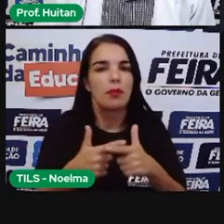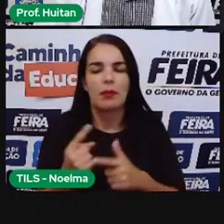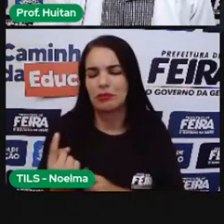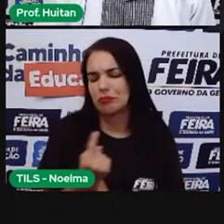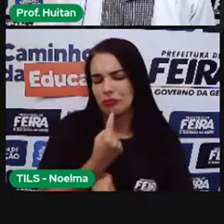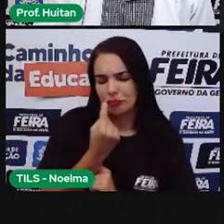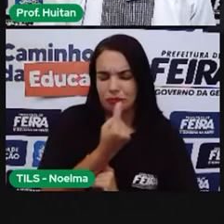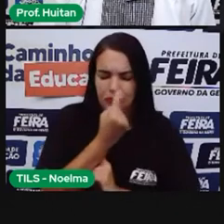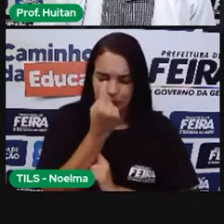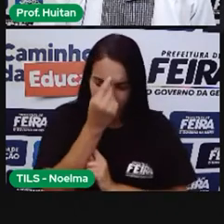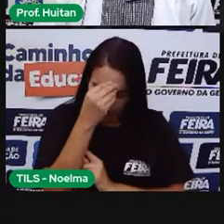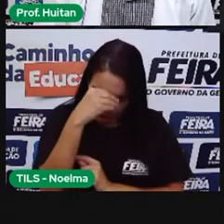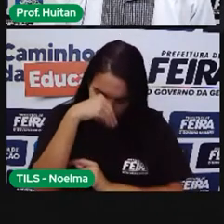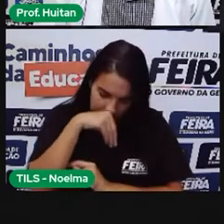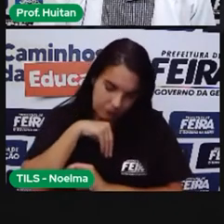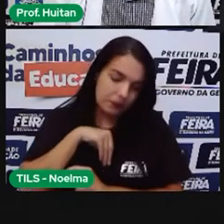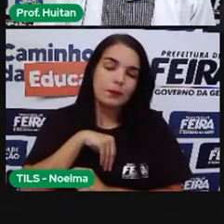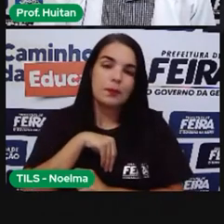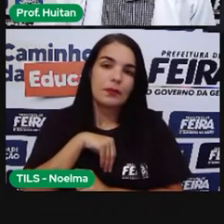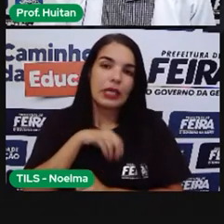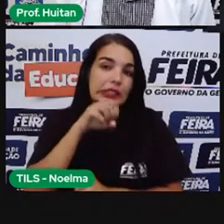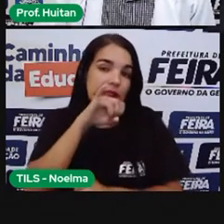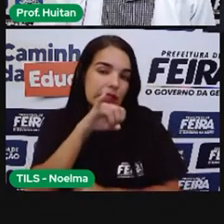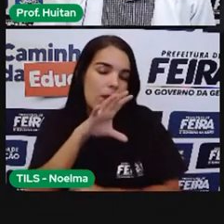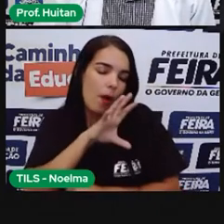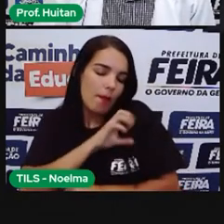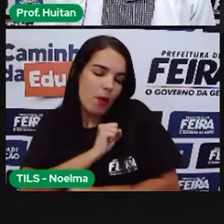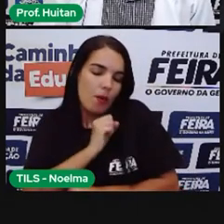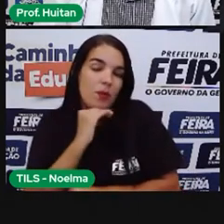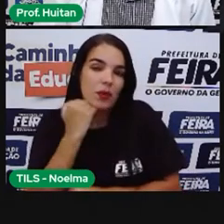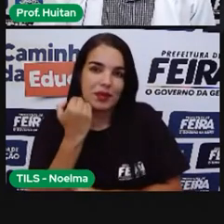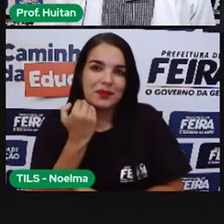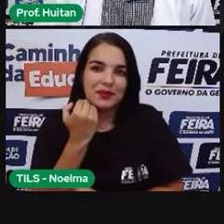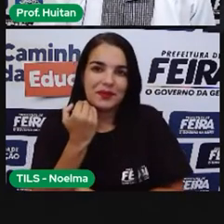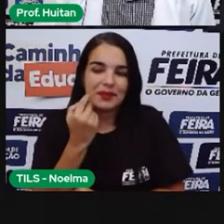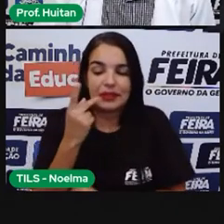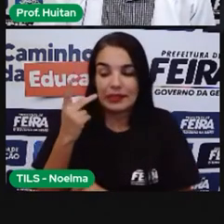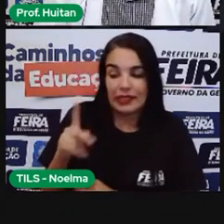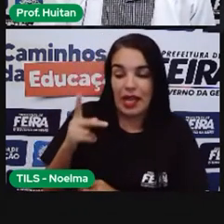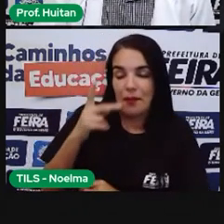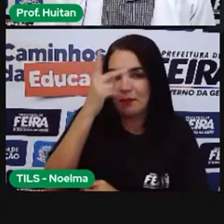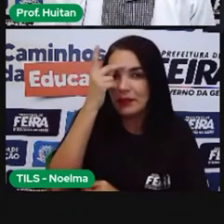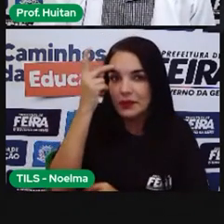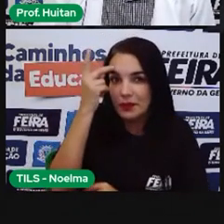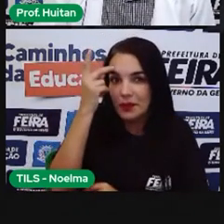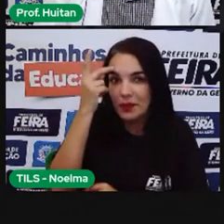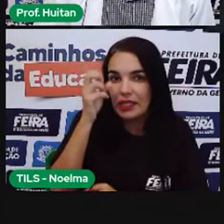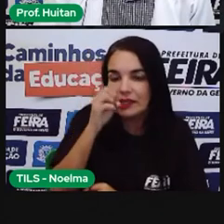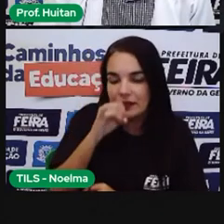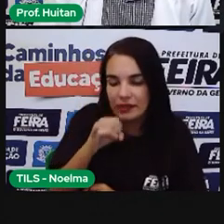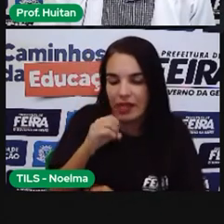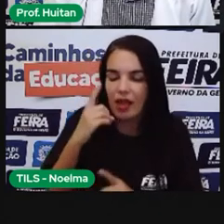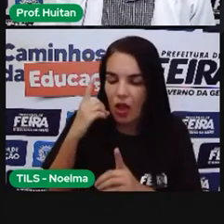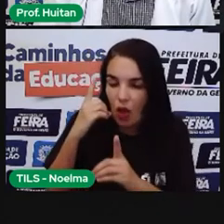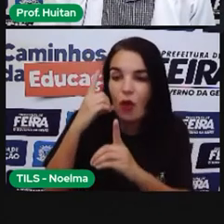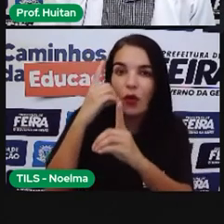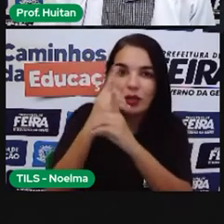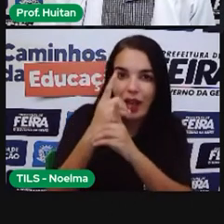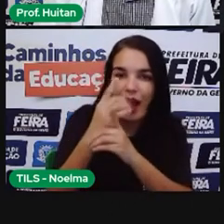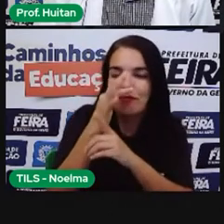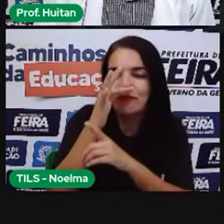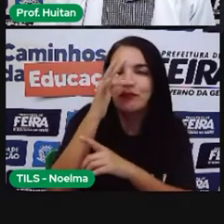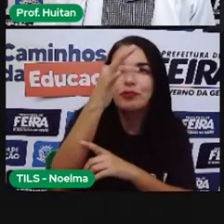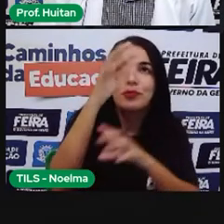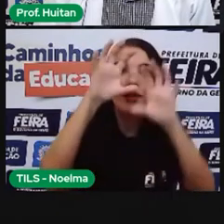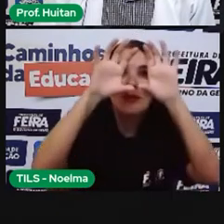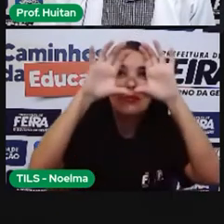é? Porque no dia em que a voz que canta se for, vai se encontrar com seu amor